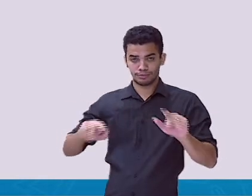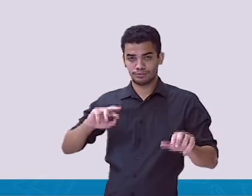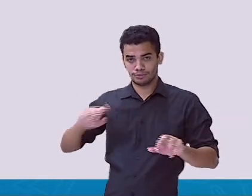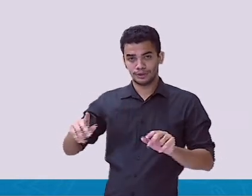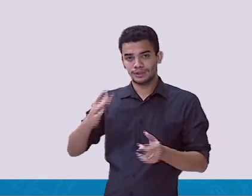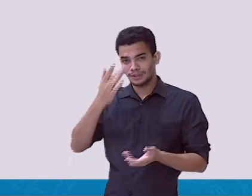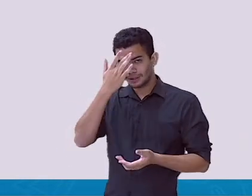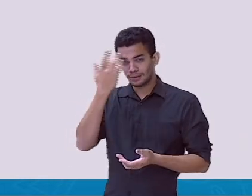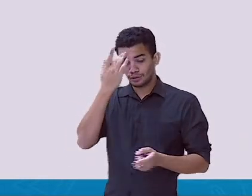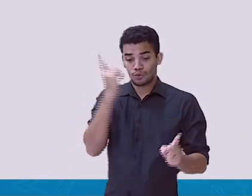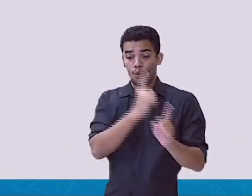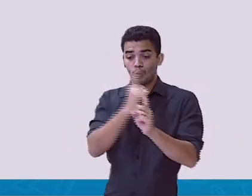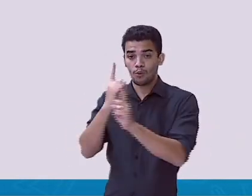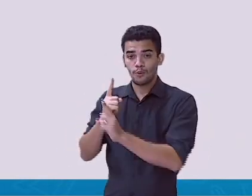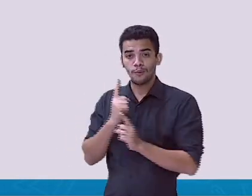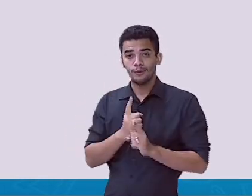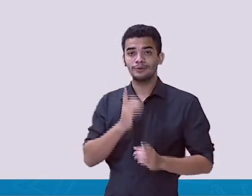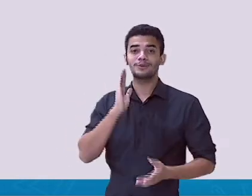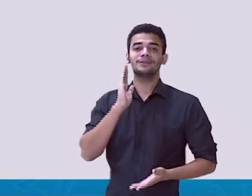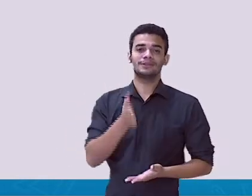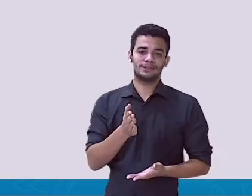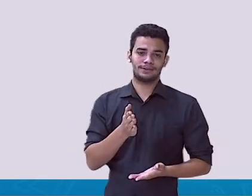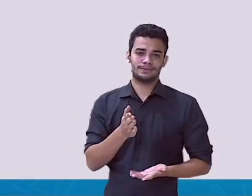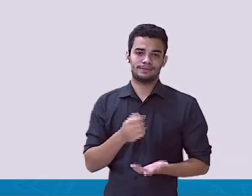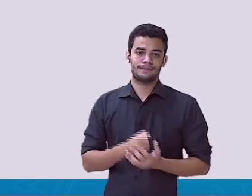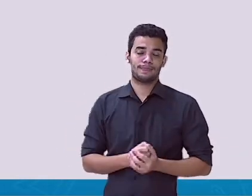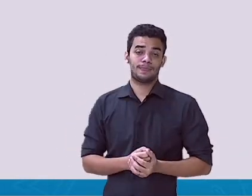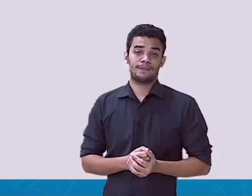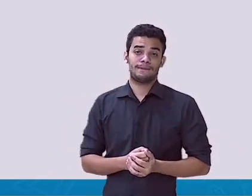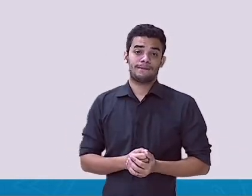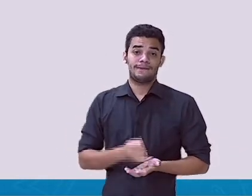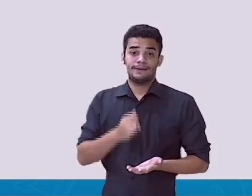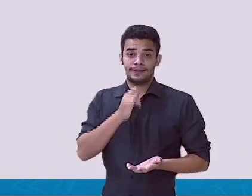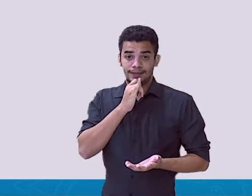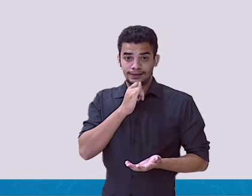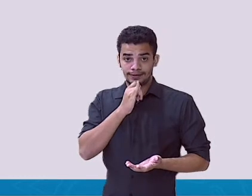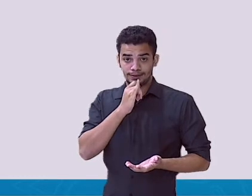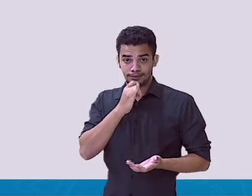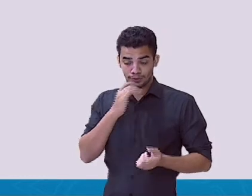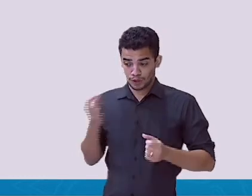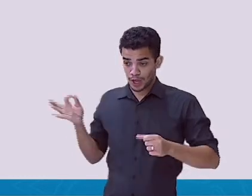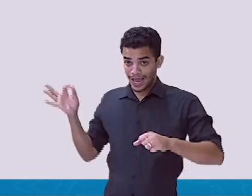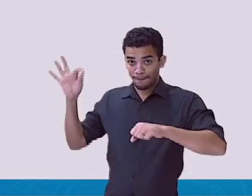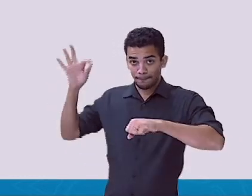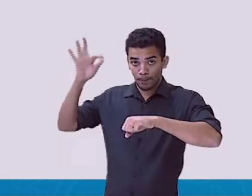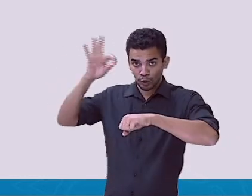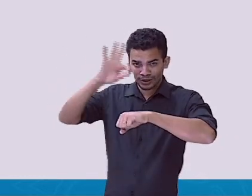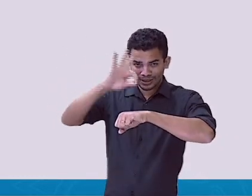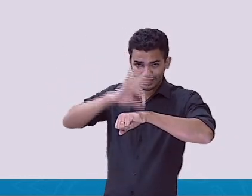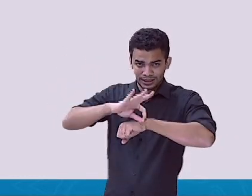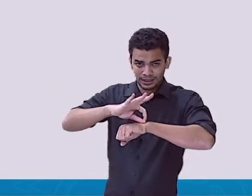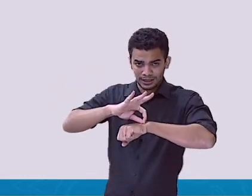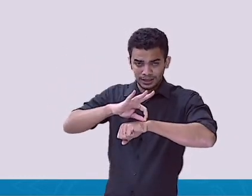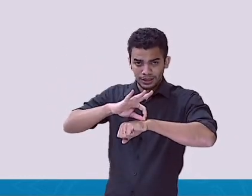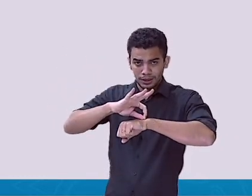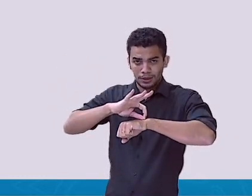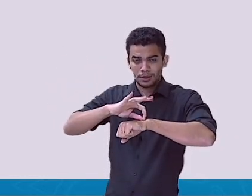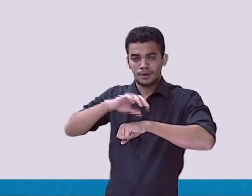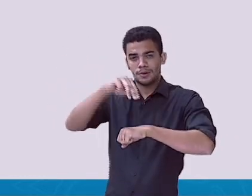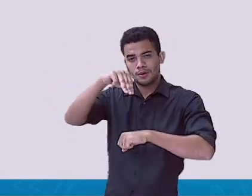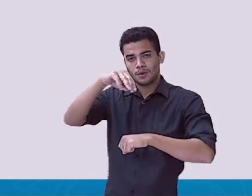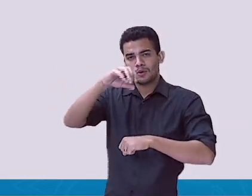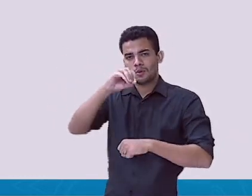integralmente. Porque se você deixa um alimento destampado, vai chamar a atenção. Se na fruteira tem uma fruta